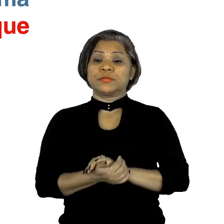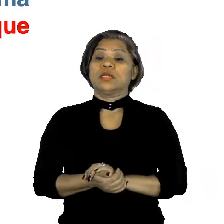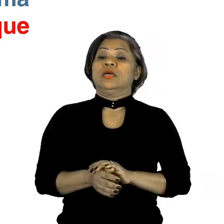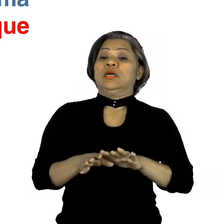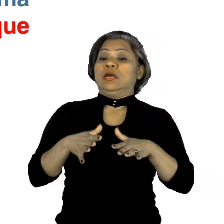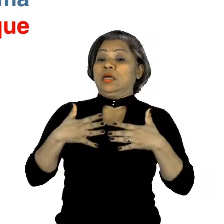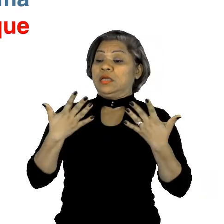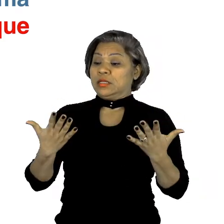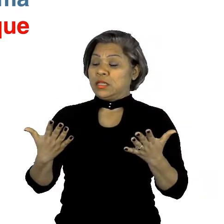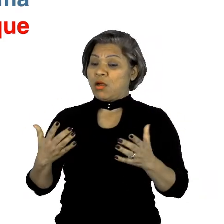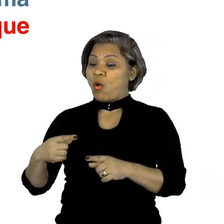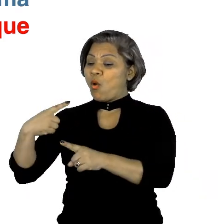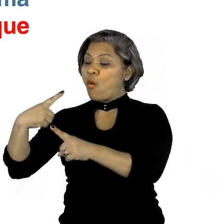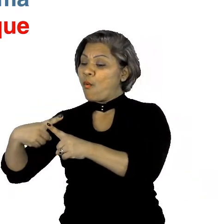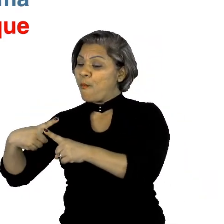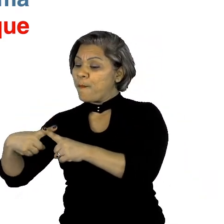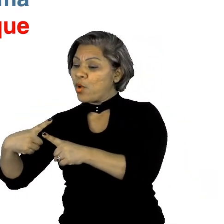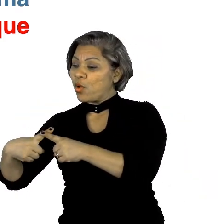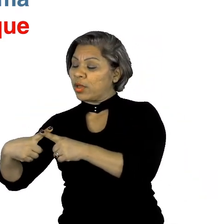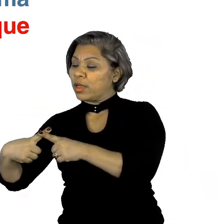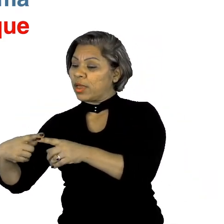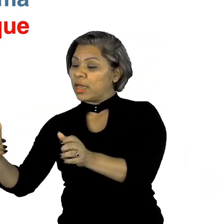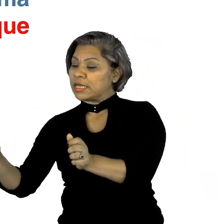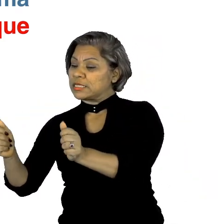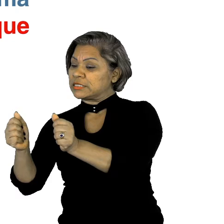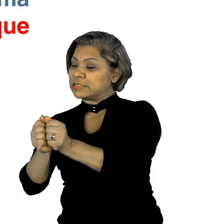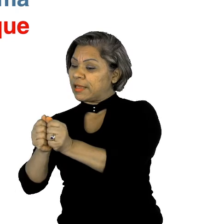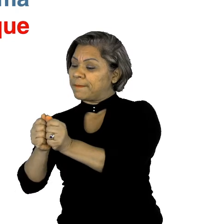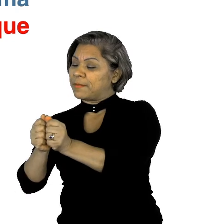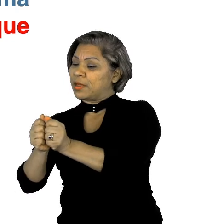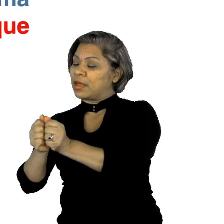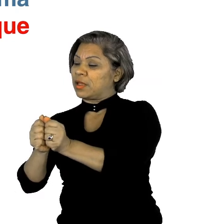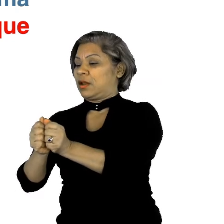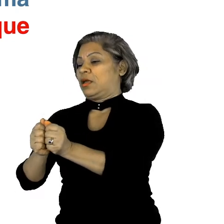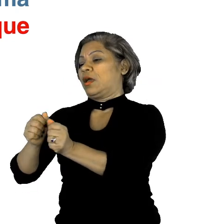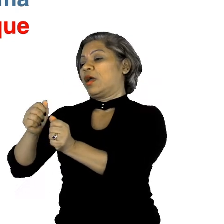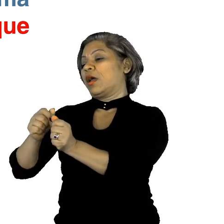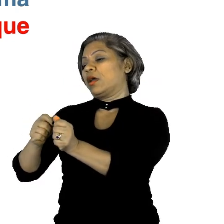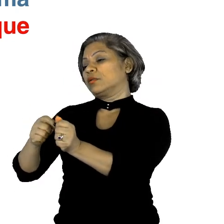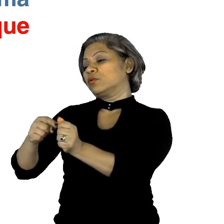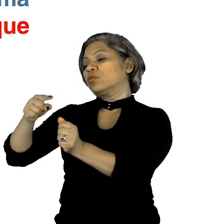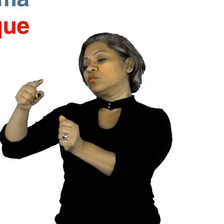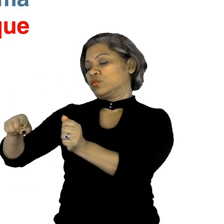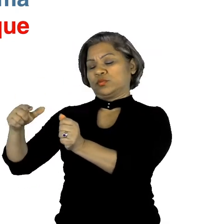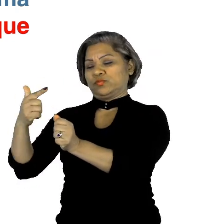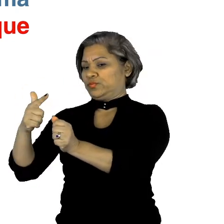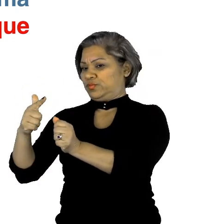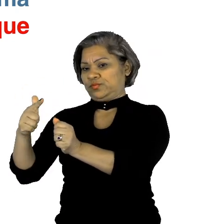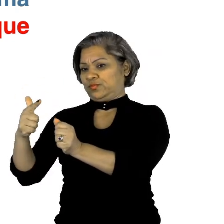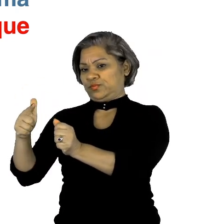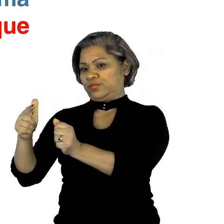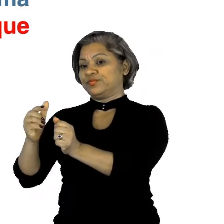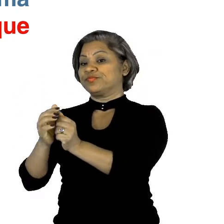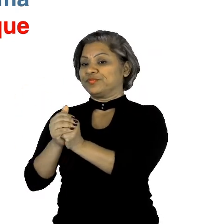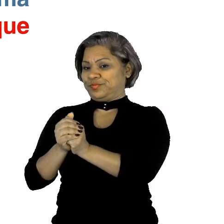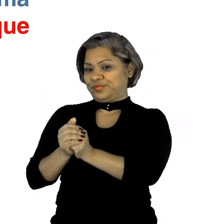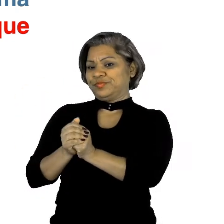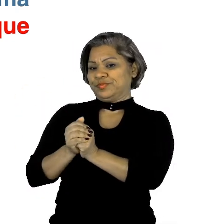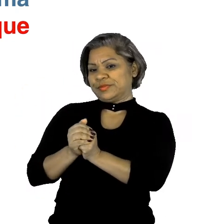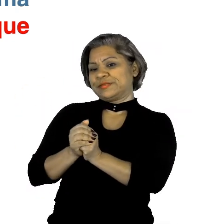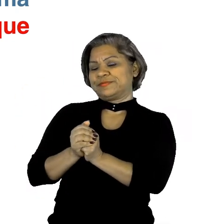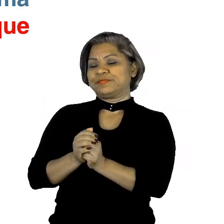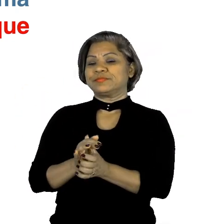o porquê é sem acento e junto. Separado é para a pergunta e ele é colocado lá no início da